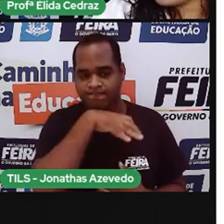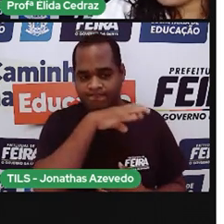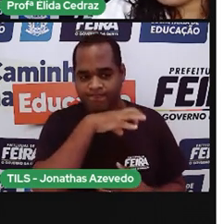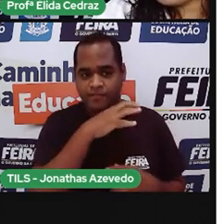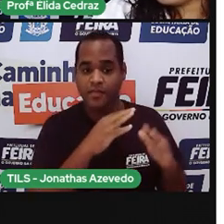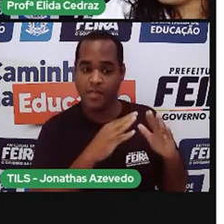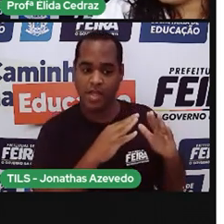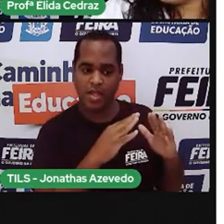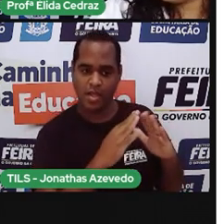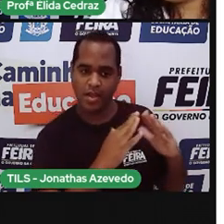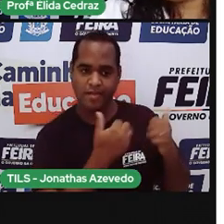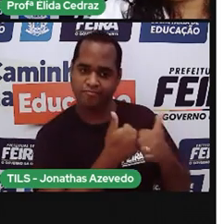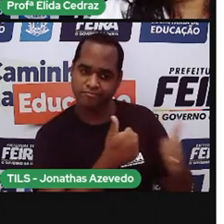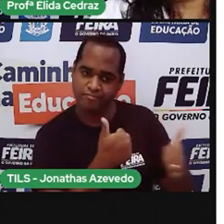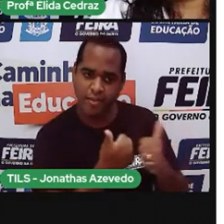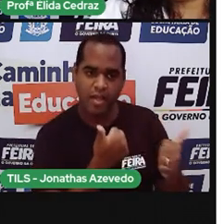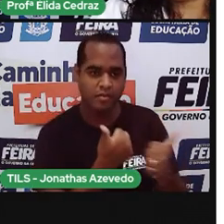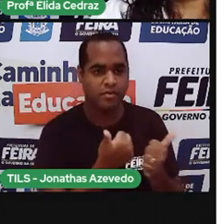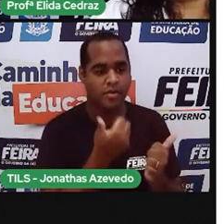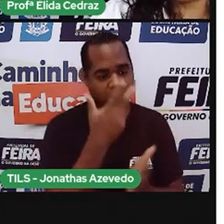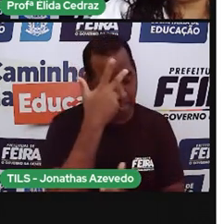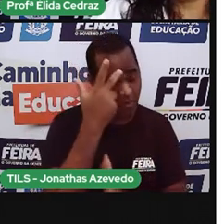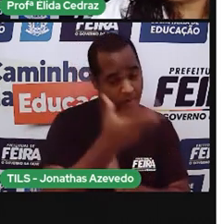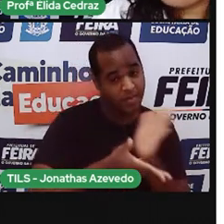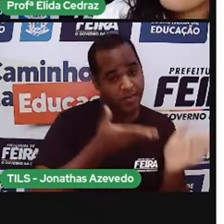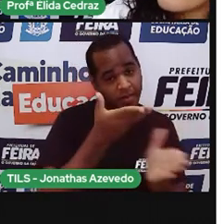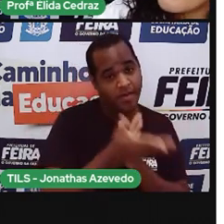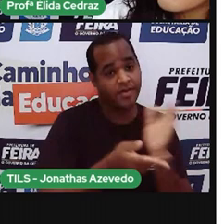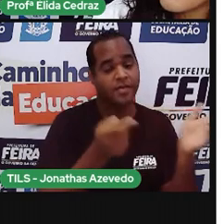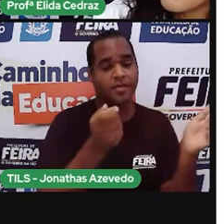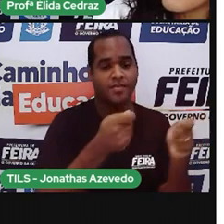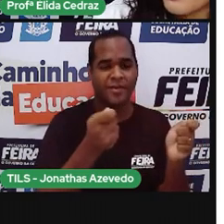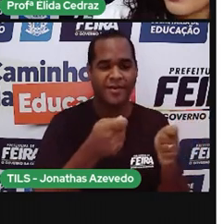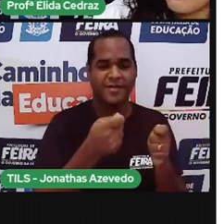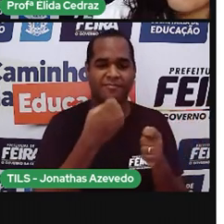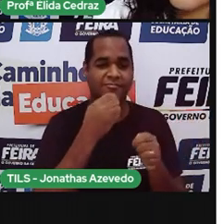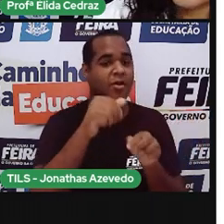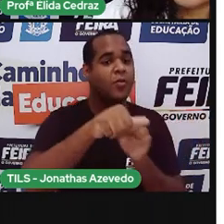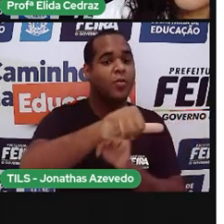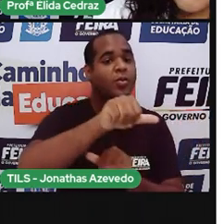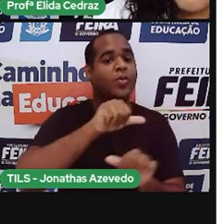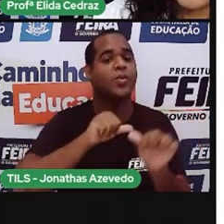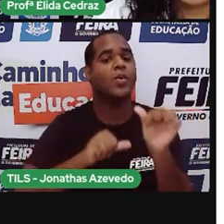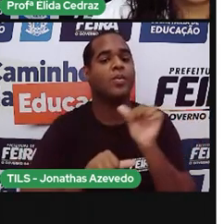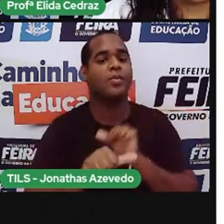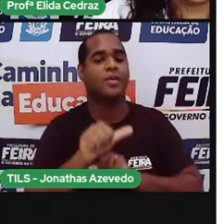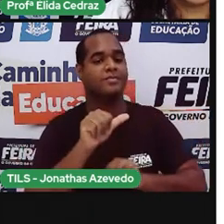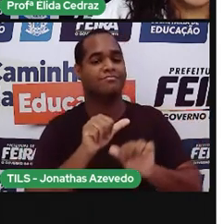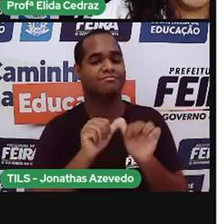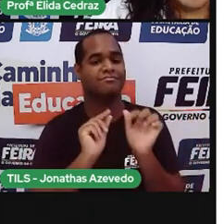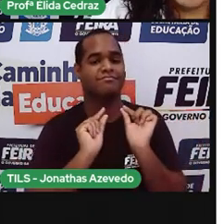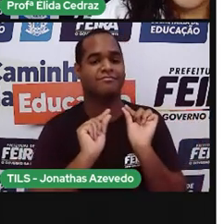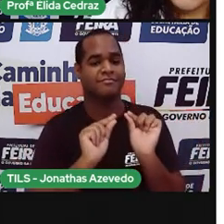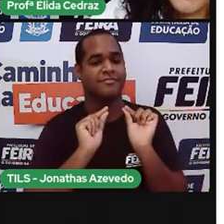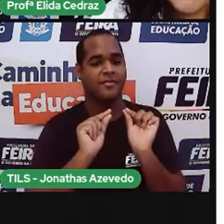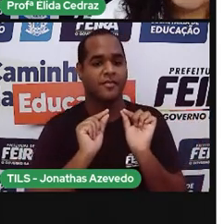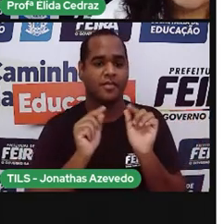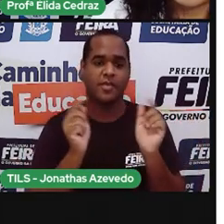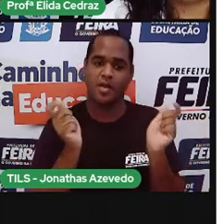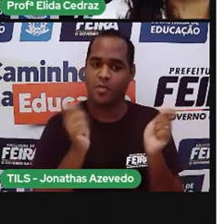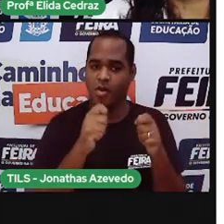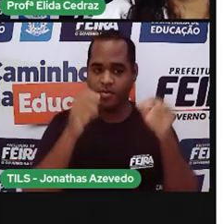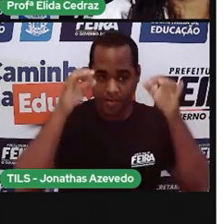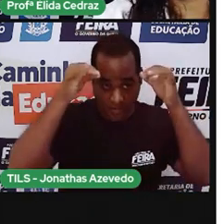convívio do ser humano e que nós podemos ter trocas nessa relação. Lembra que a gente pode